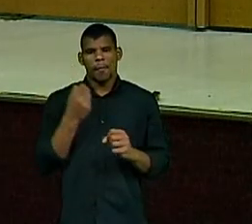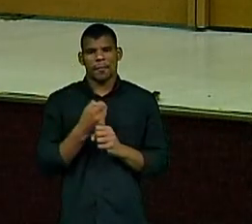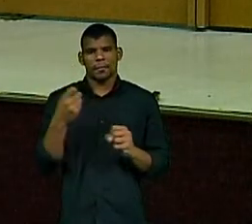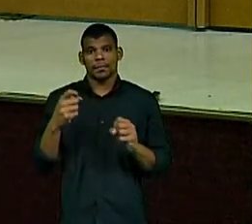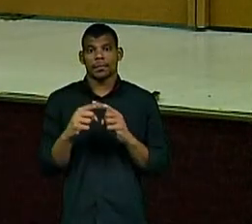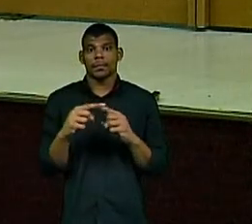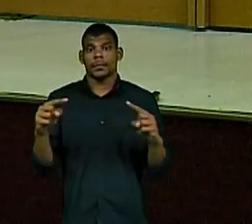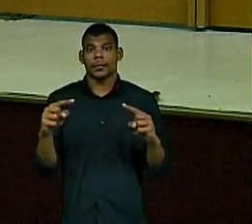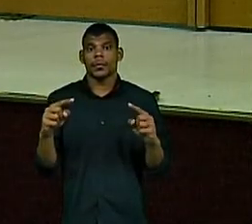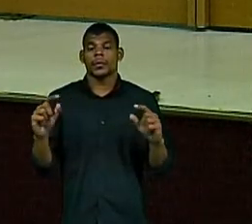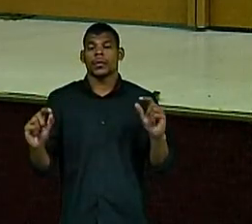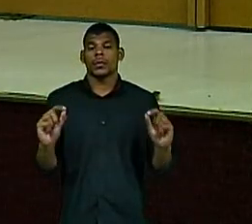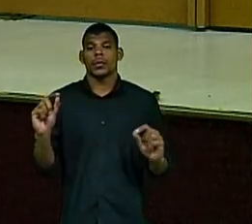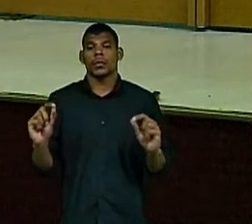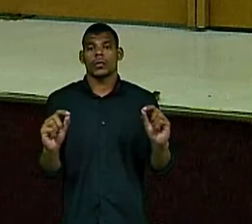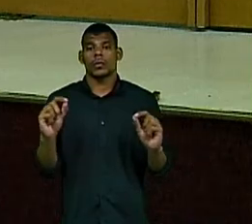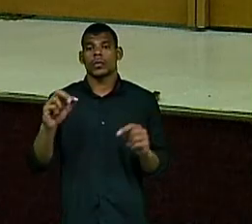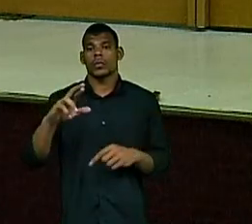tão reacionário